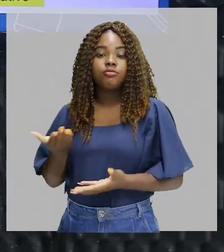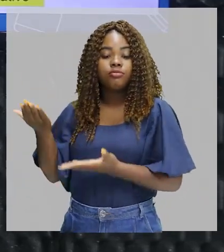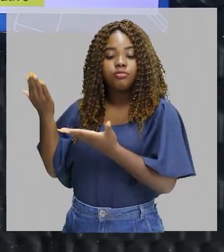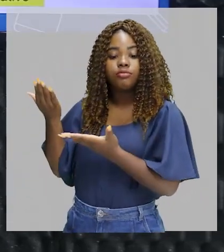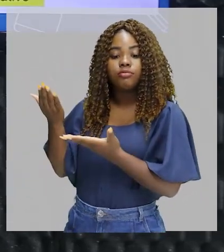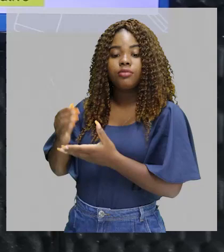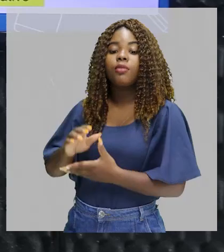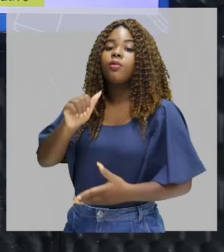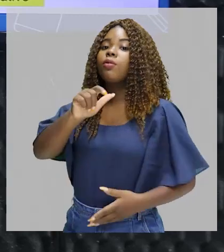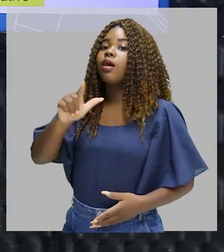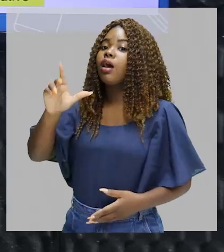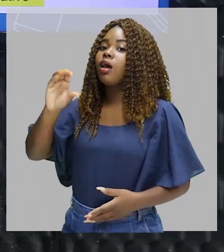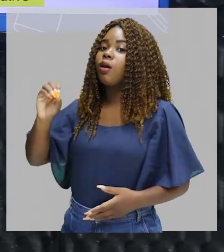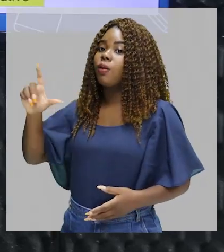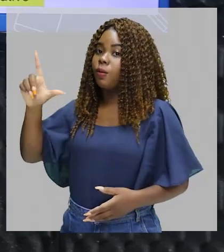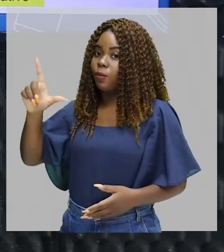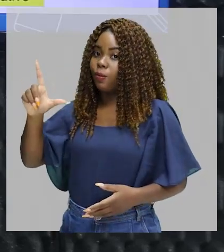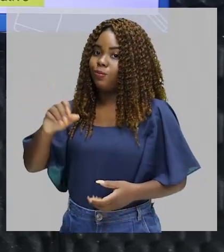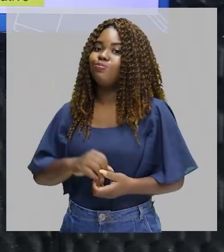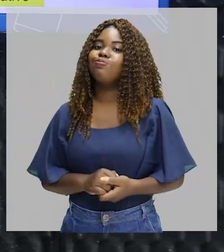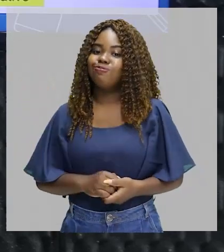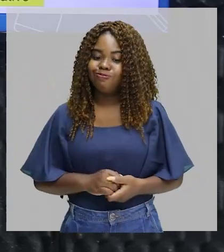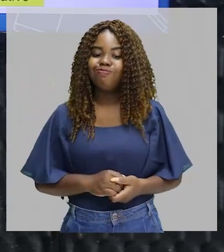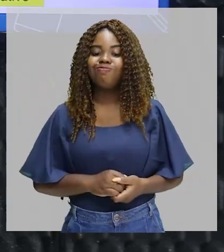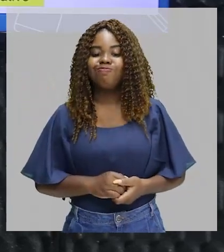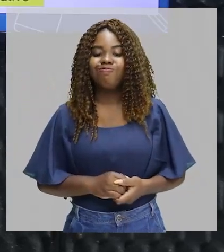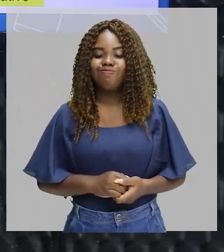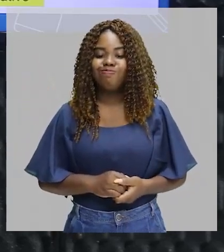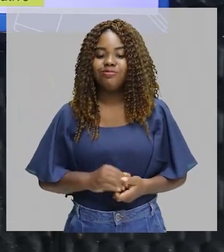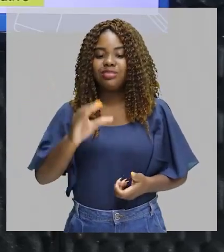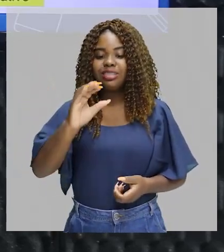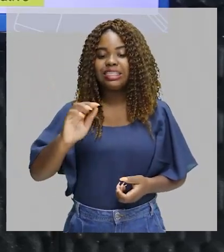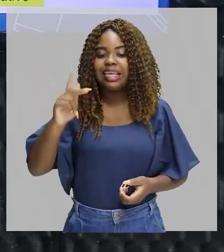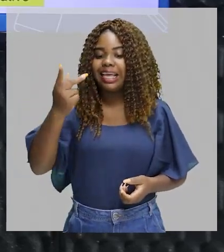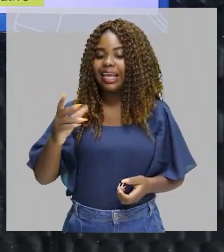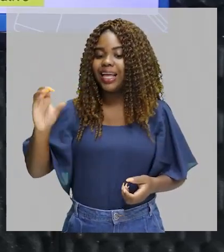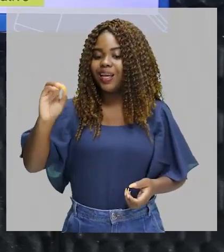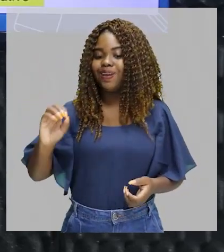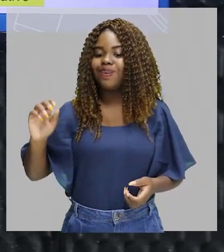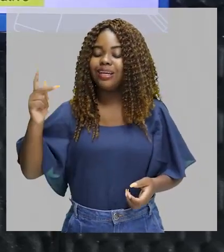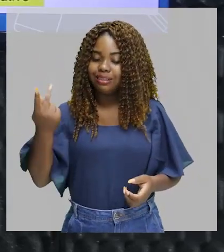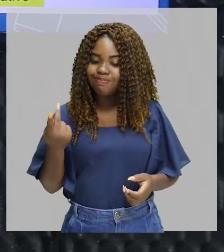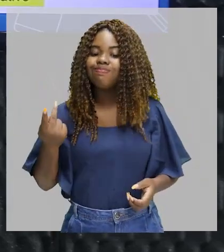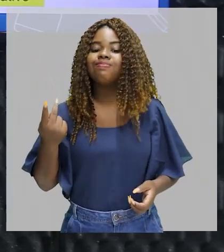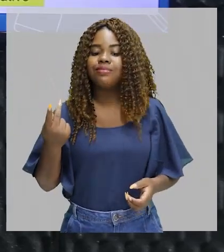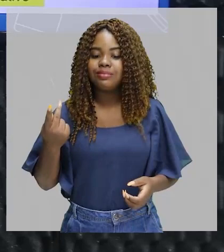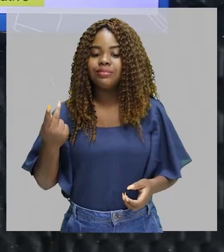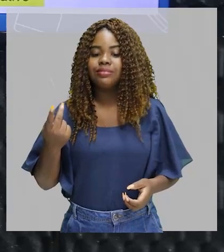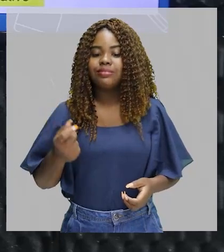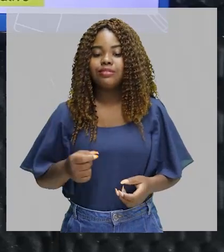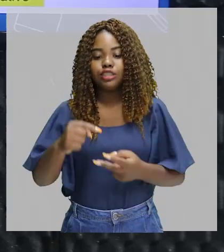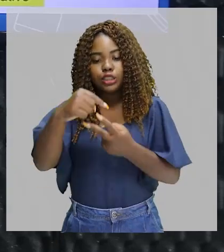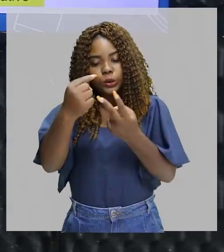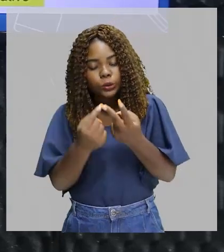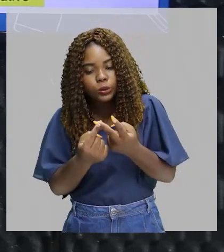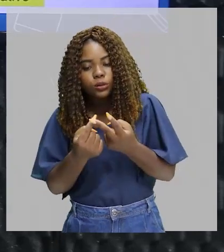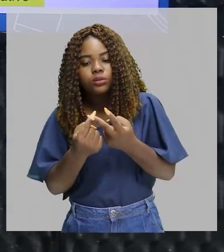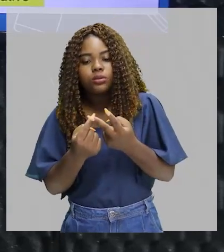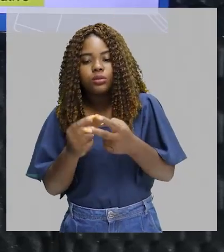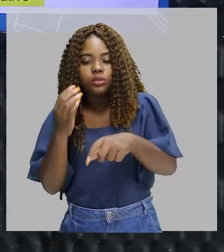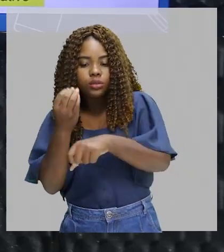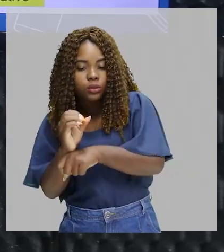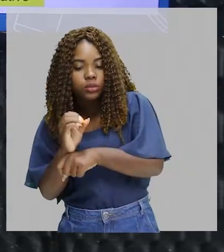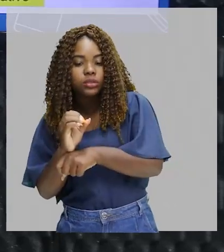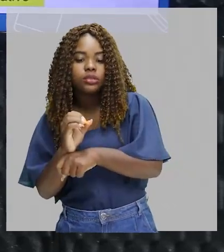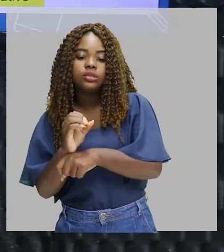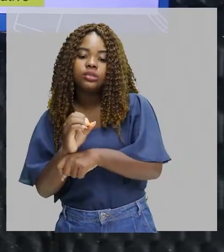O álcool, o metanol, ok? Então aqui, pelo fato do oxigênio apresentar dois pares de